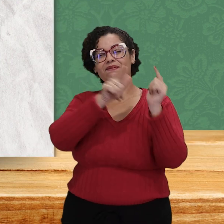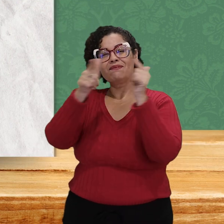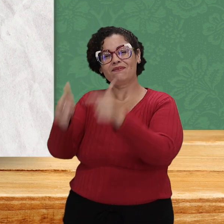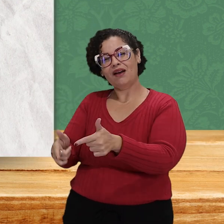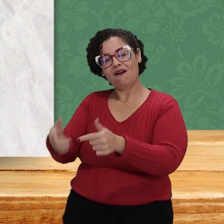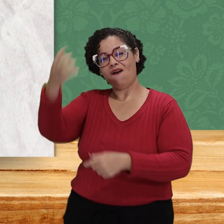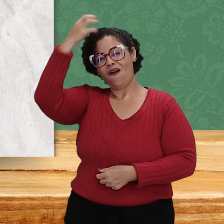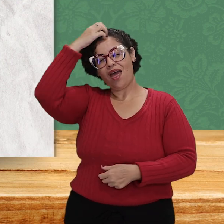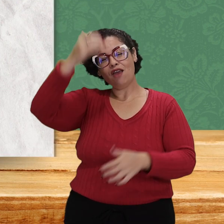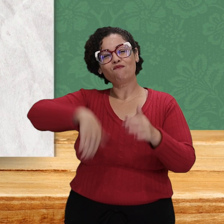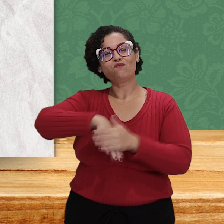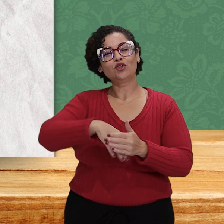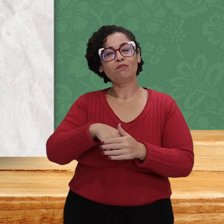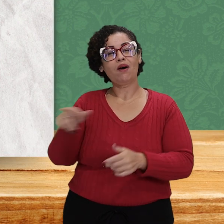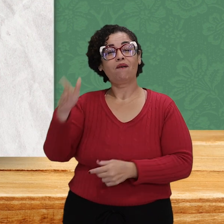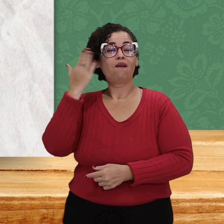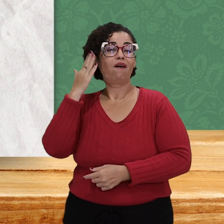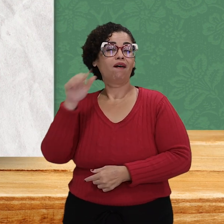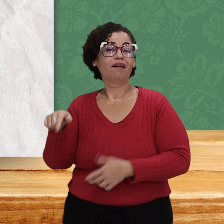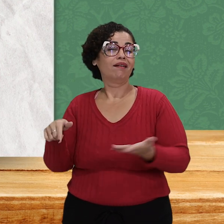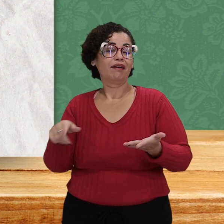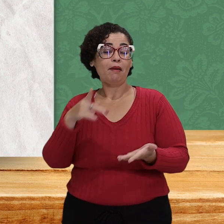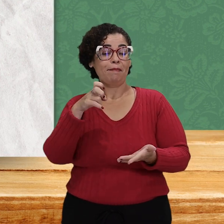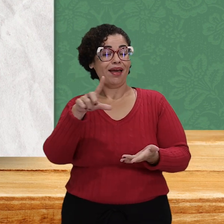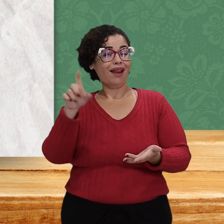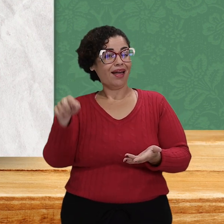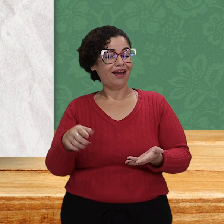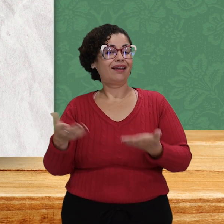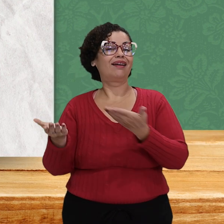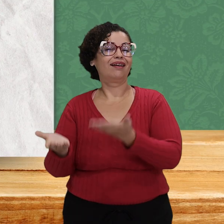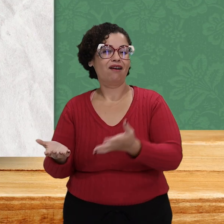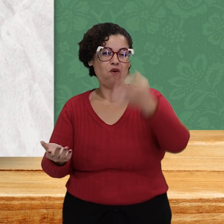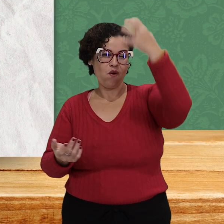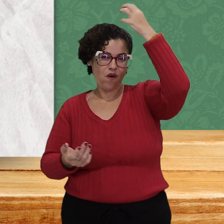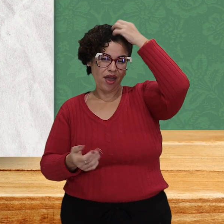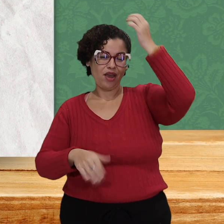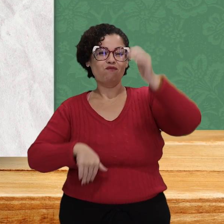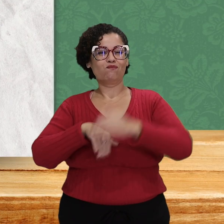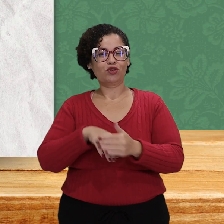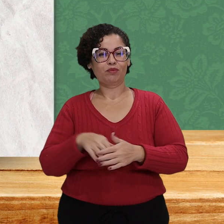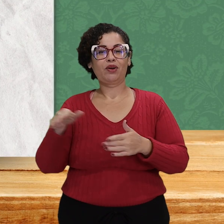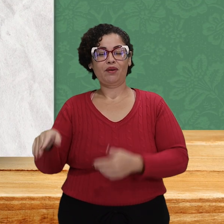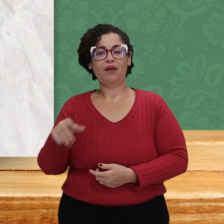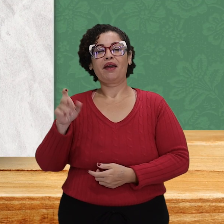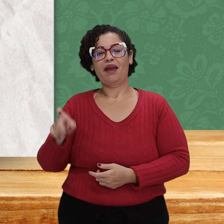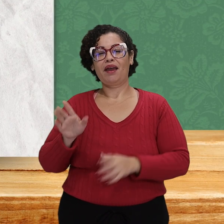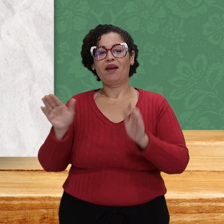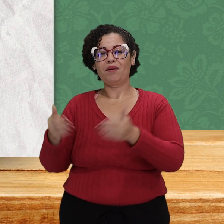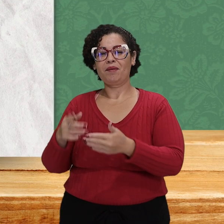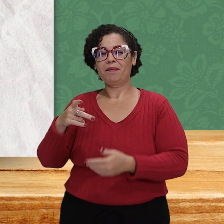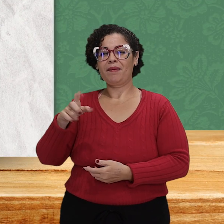conhecido como o rei do futebol? Pelé. Então, o rei do futebol é